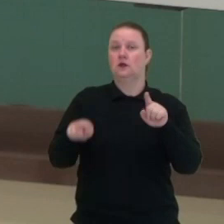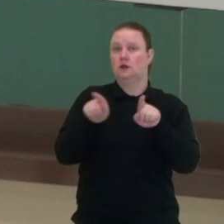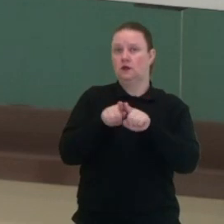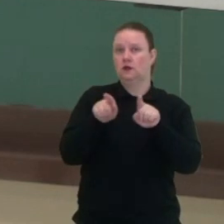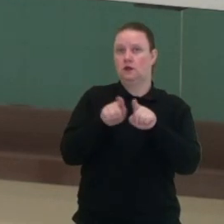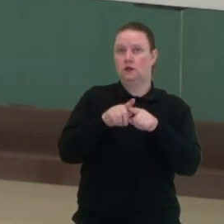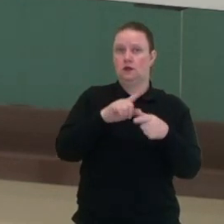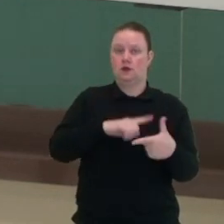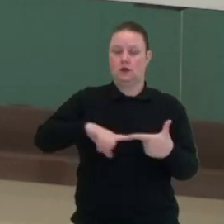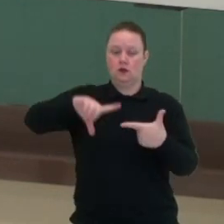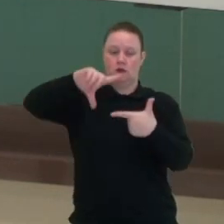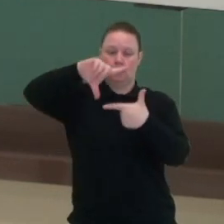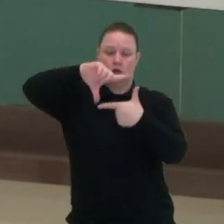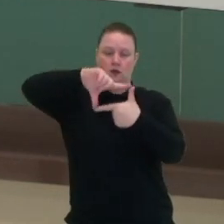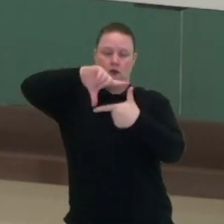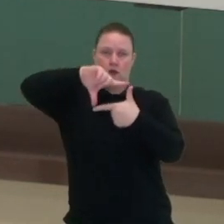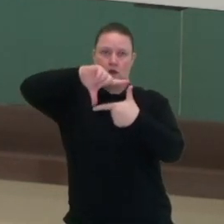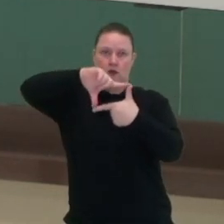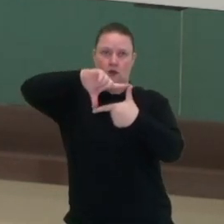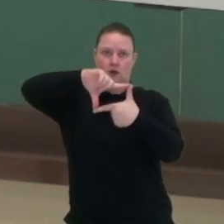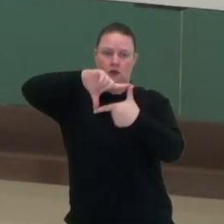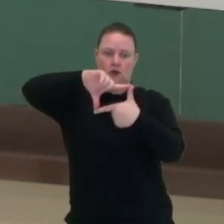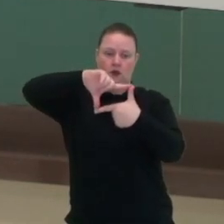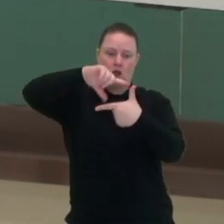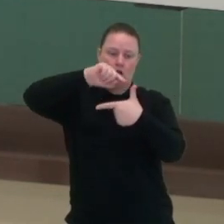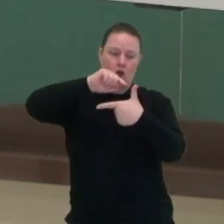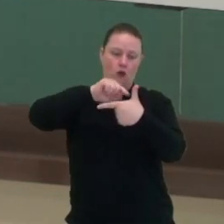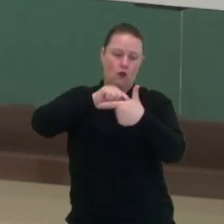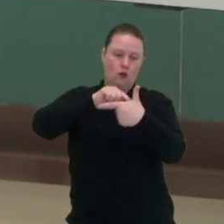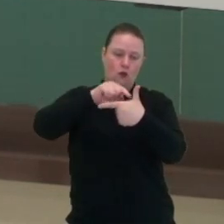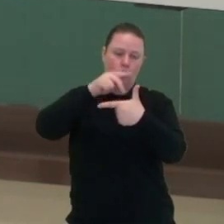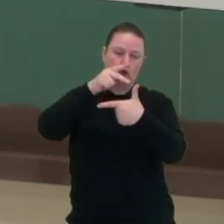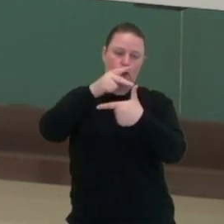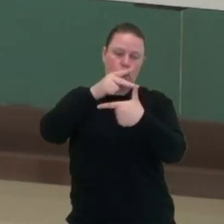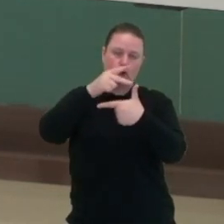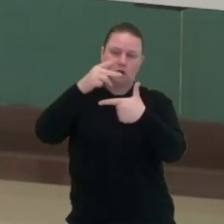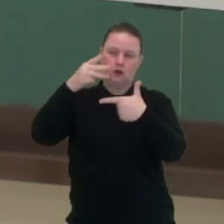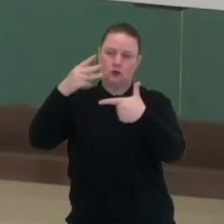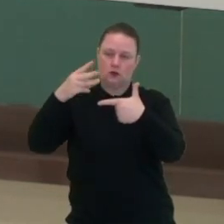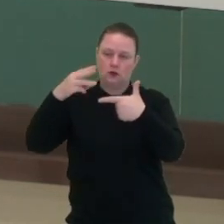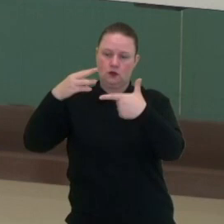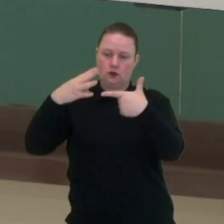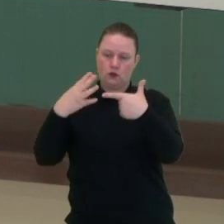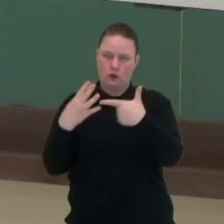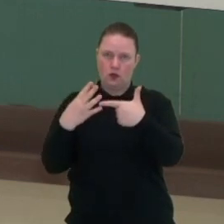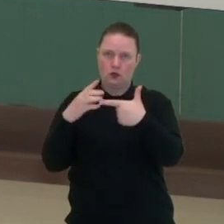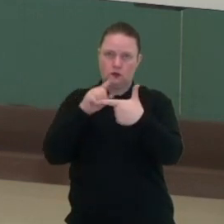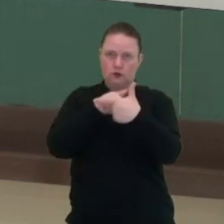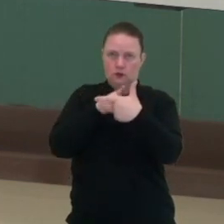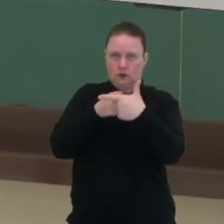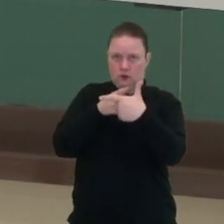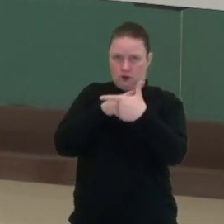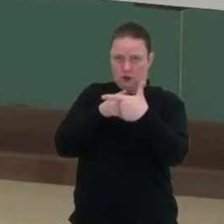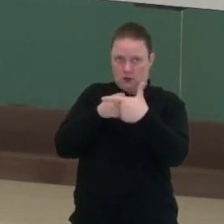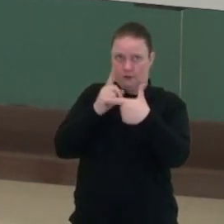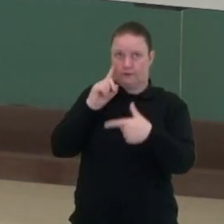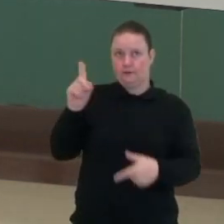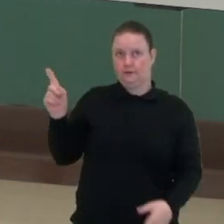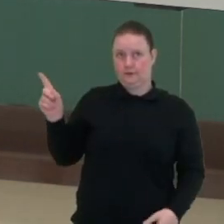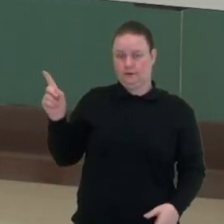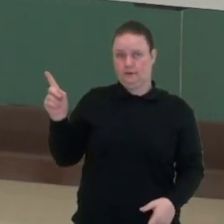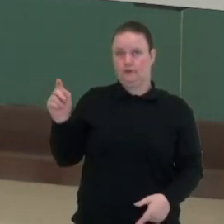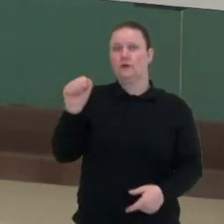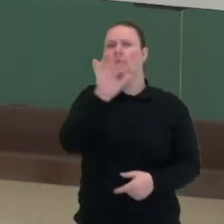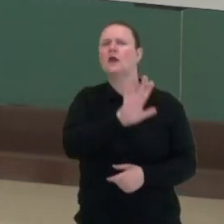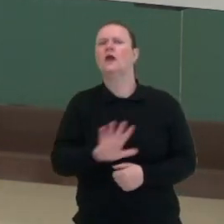ele possui 4 ângulos de 90 graus, ok? Certo? E a área do retângulo,